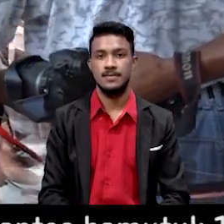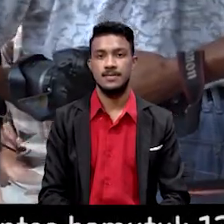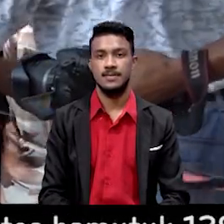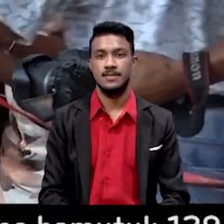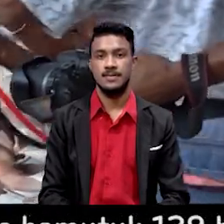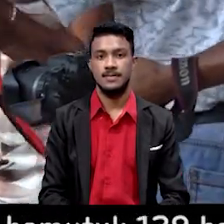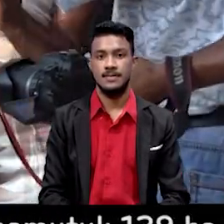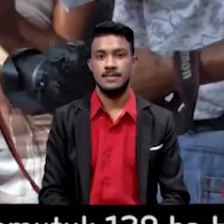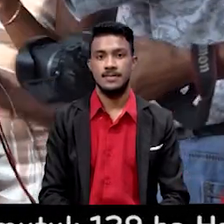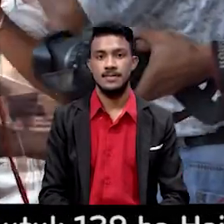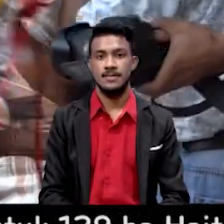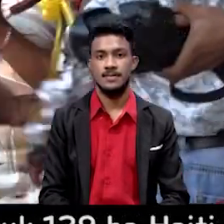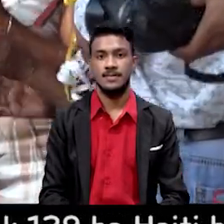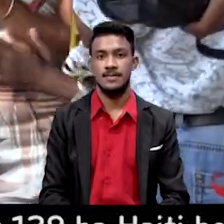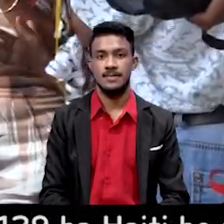tayo!